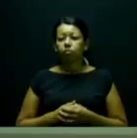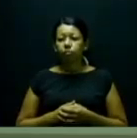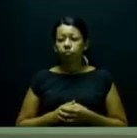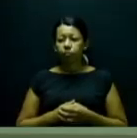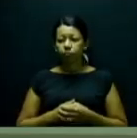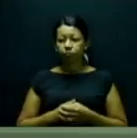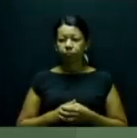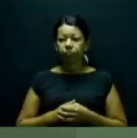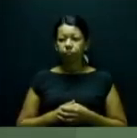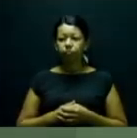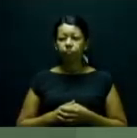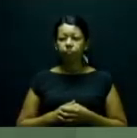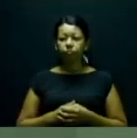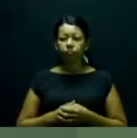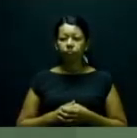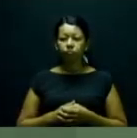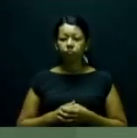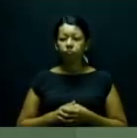propositura.